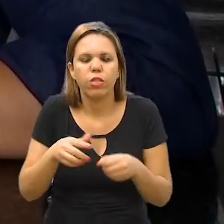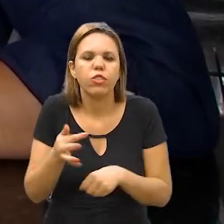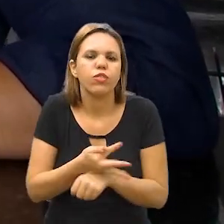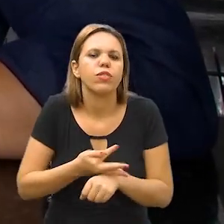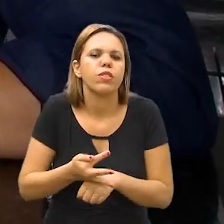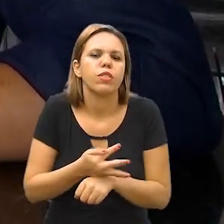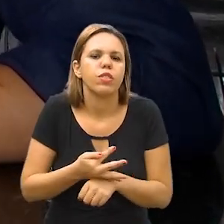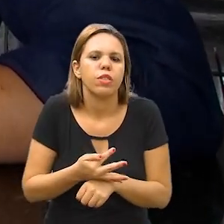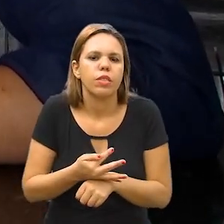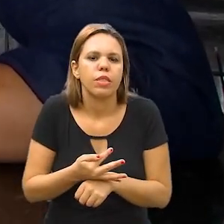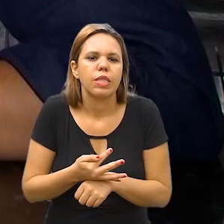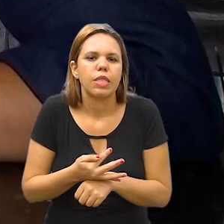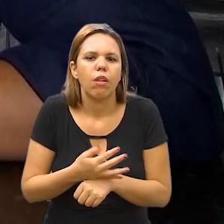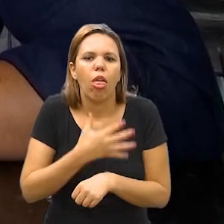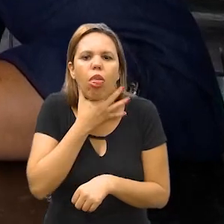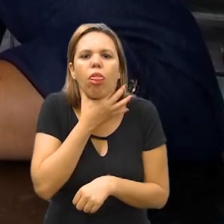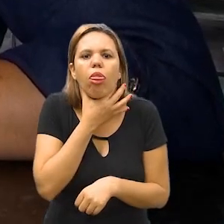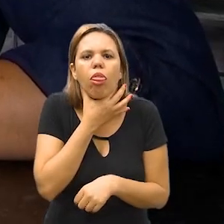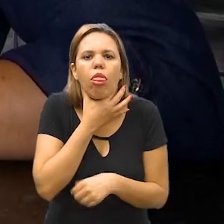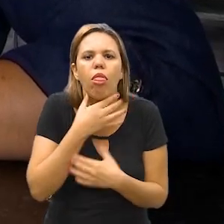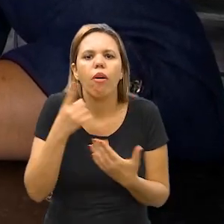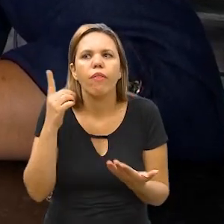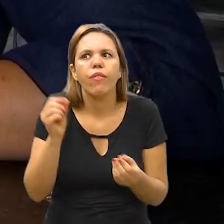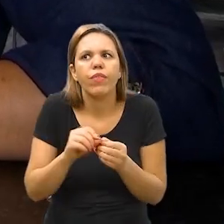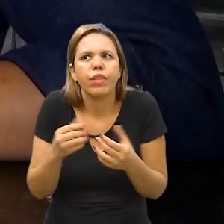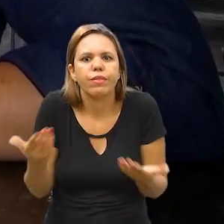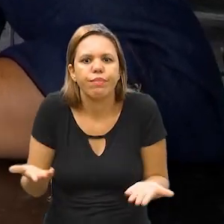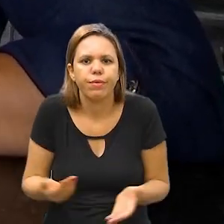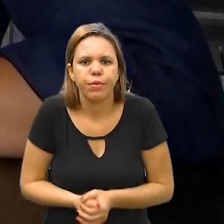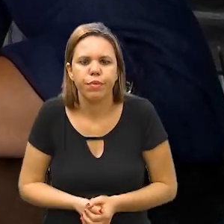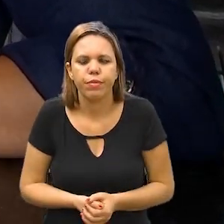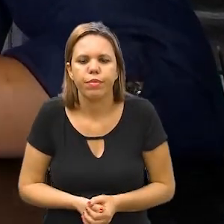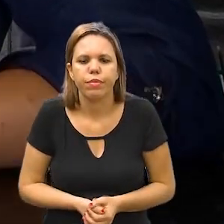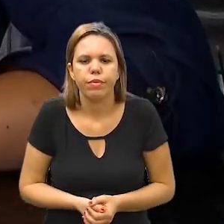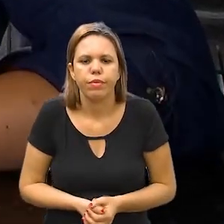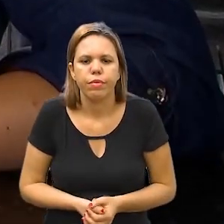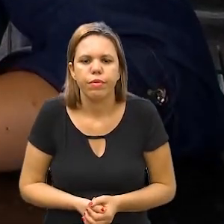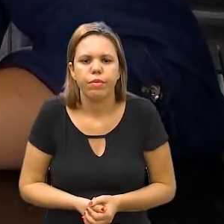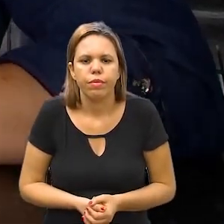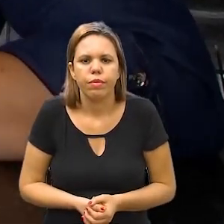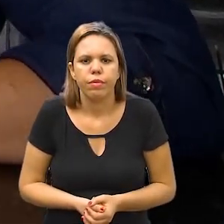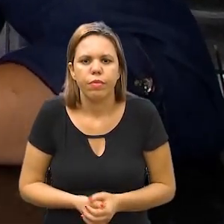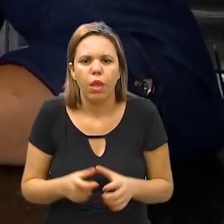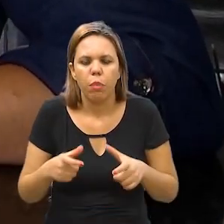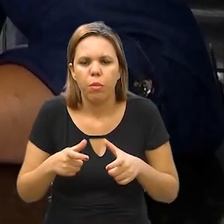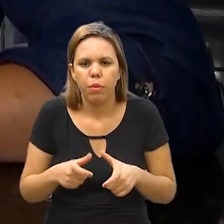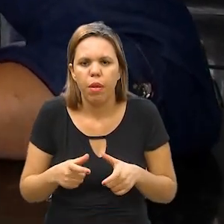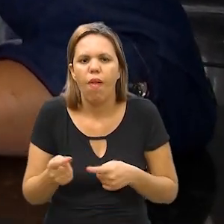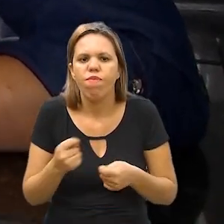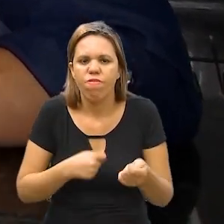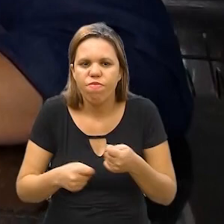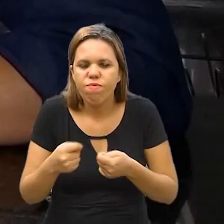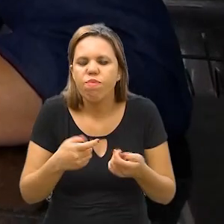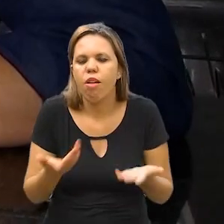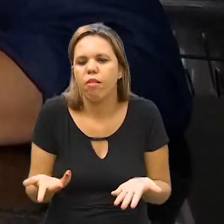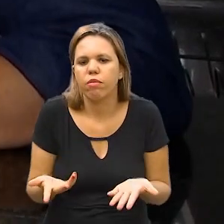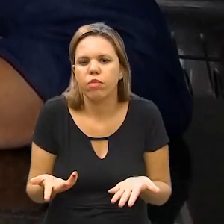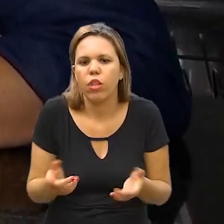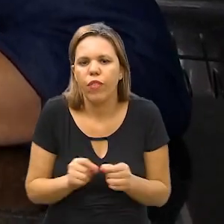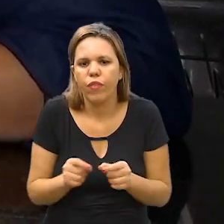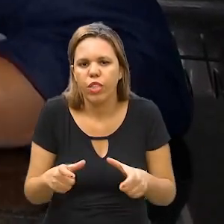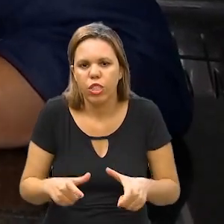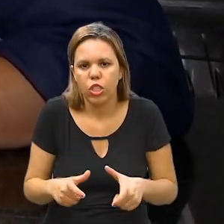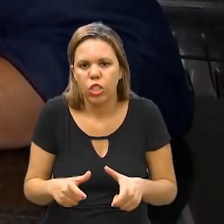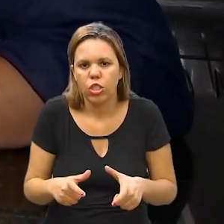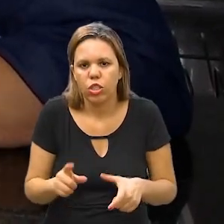férias, zerada, falei, meu Deus, o que eu vou fazer agora? Eu peguei as minhas marmitas e falei, vou ter que economizar, né? Vou fazer minhas